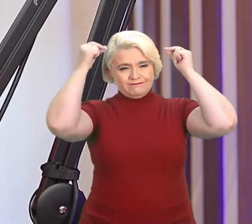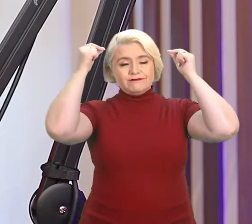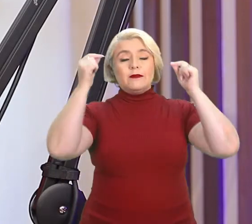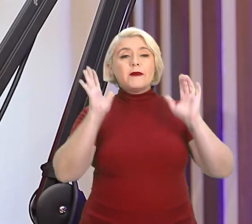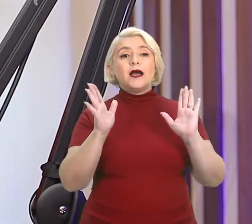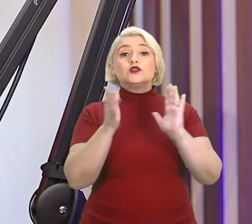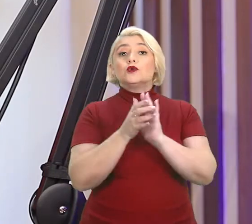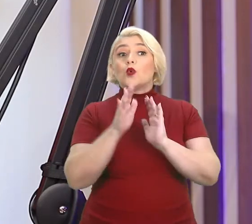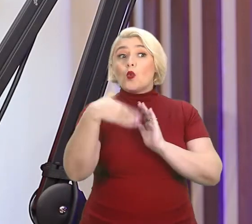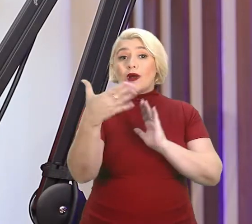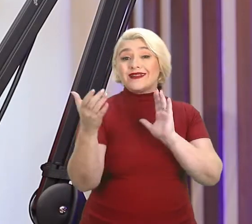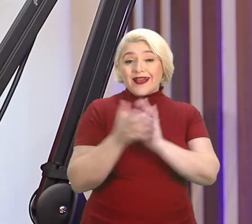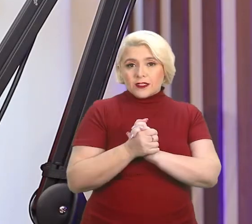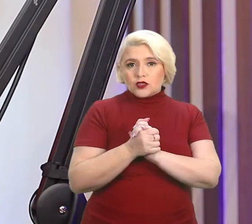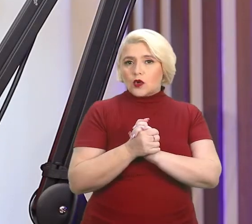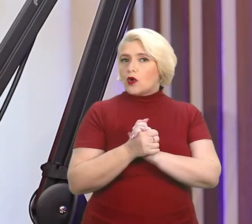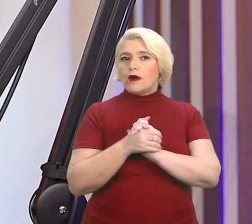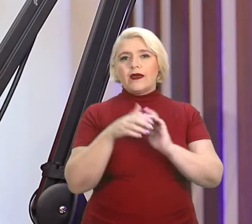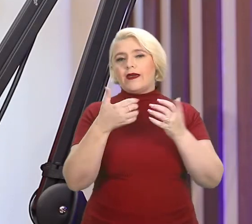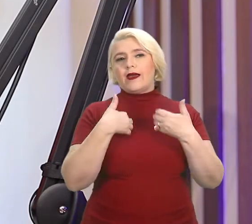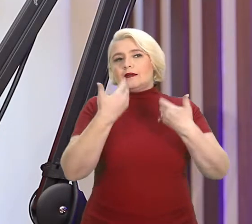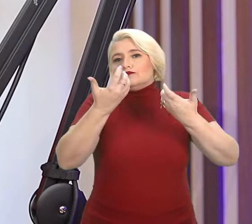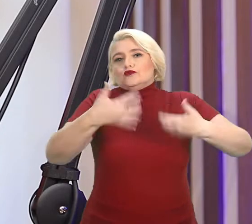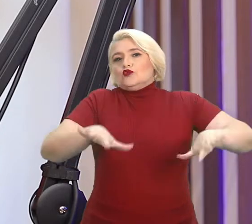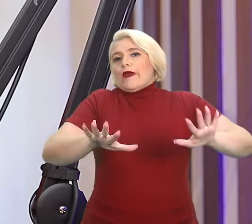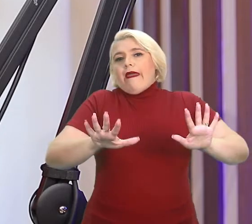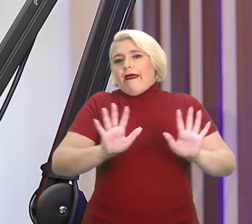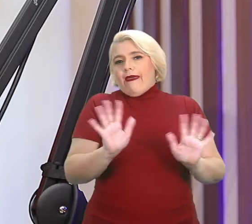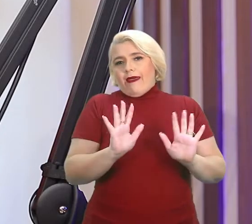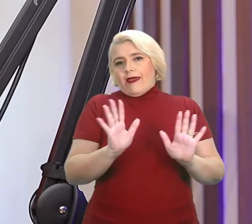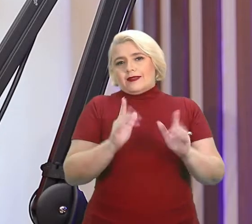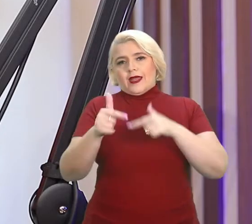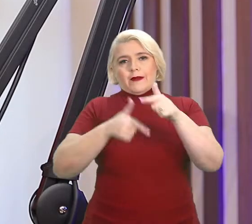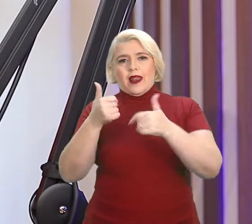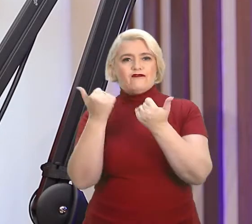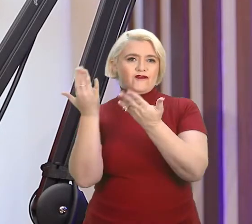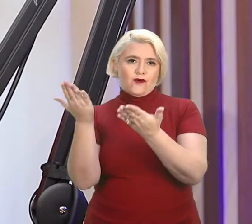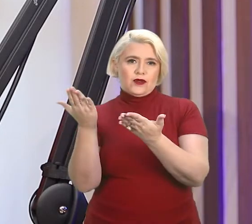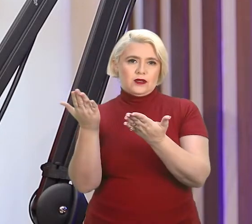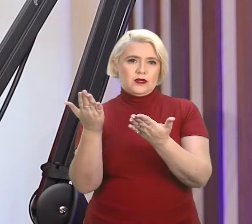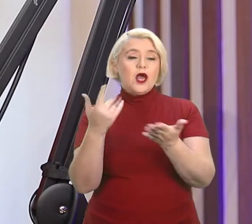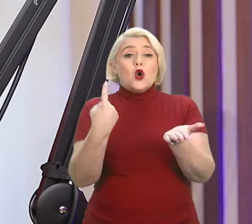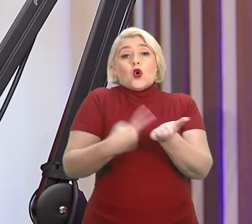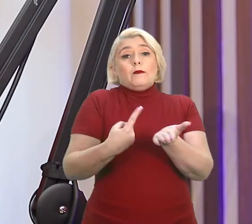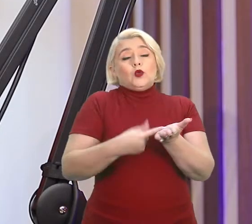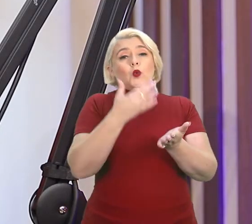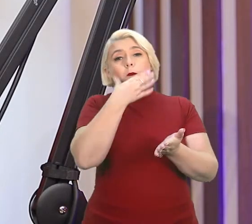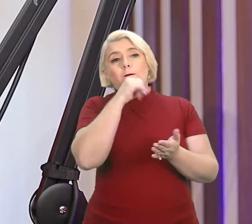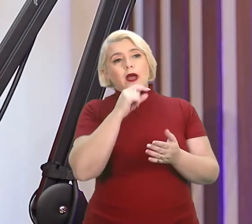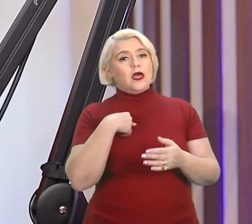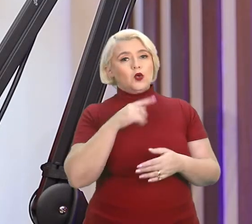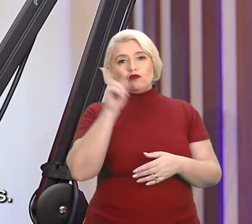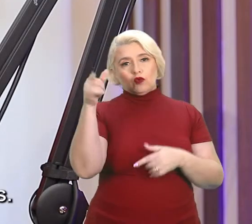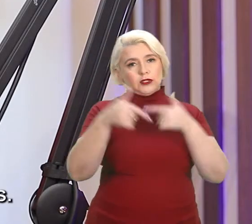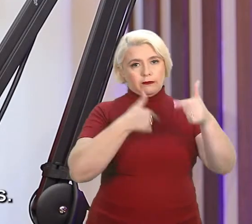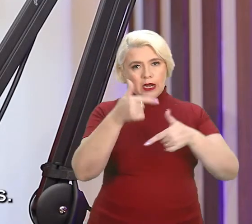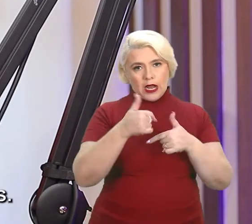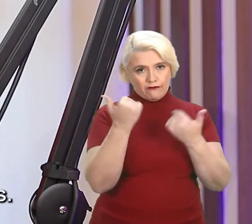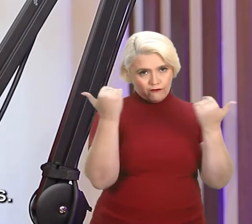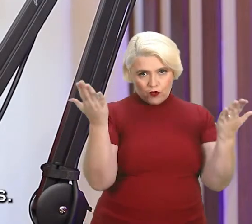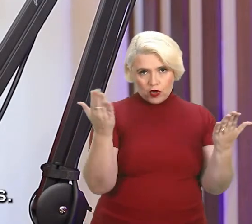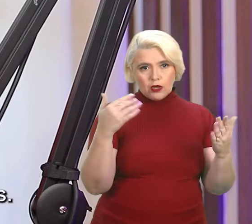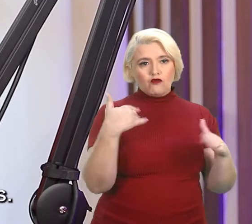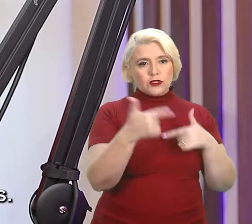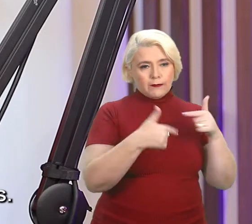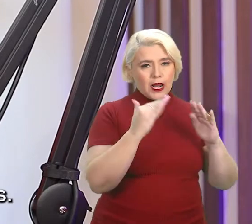ela se doou aos filhos. Ela fez um combinado com meu pai, falando que não ia mais trabalhar fora para ficar cuidando